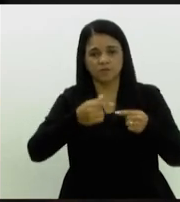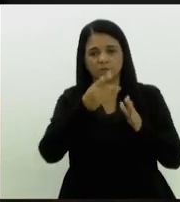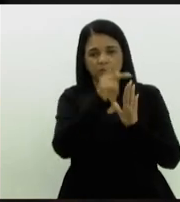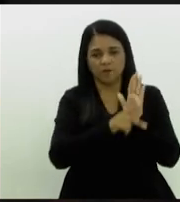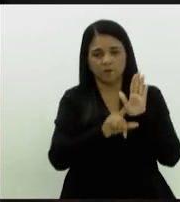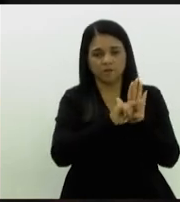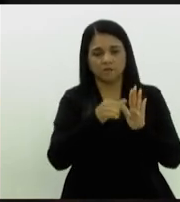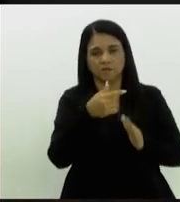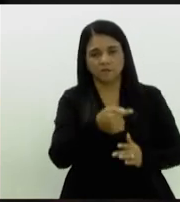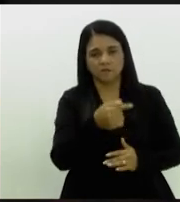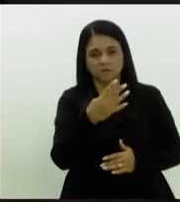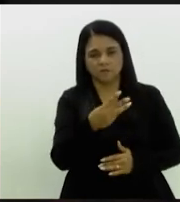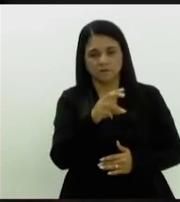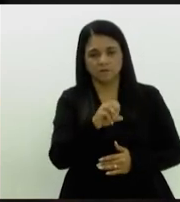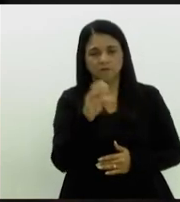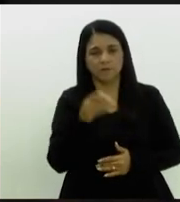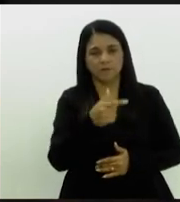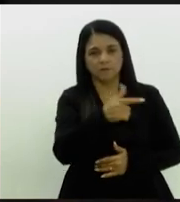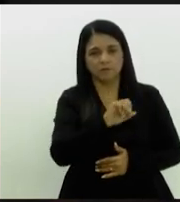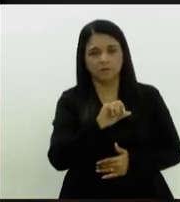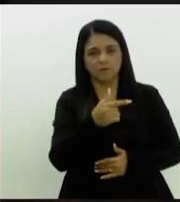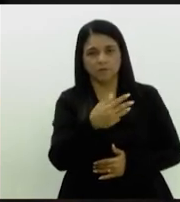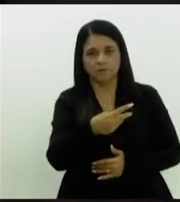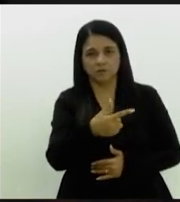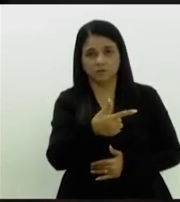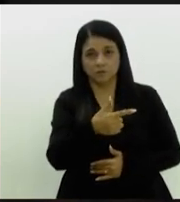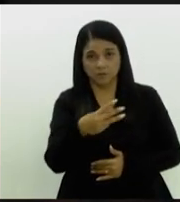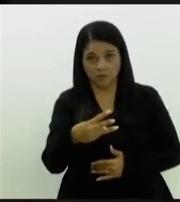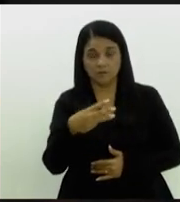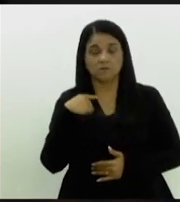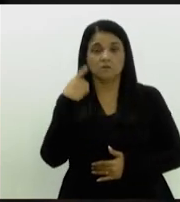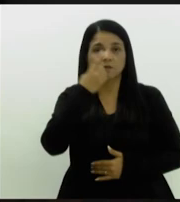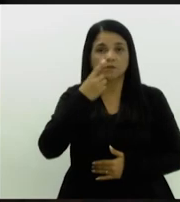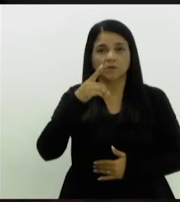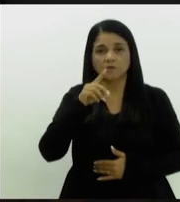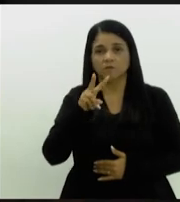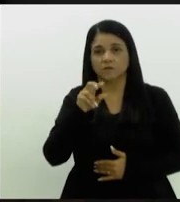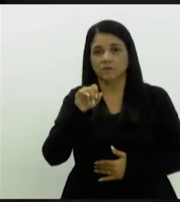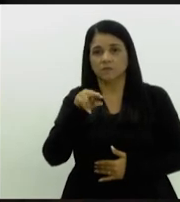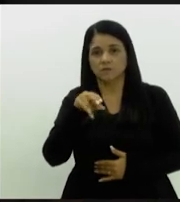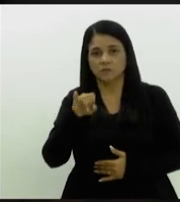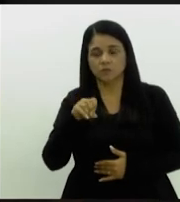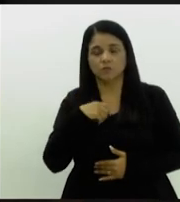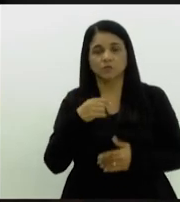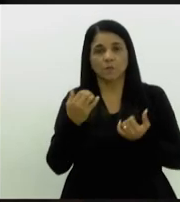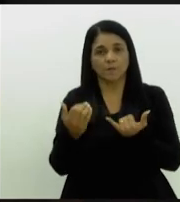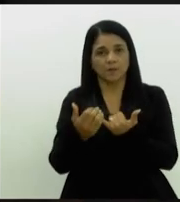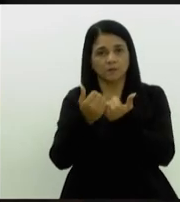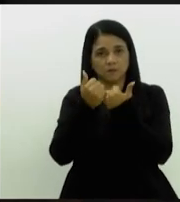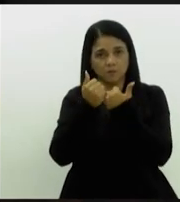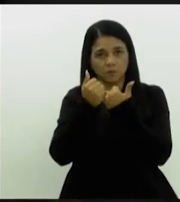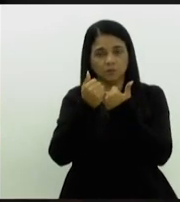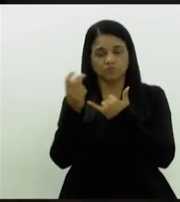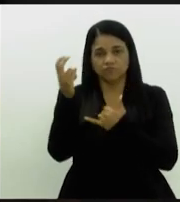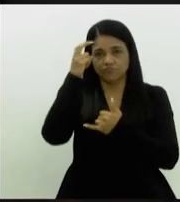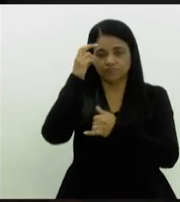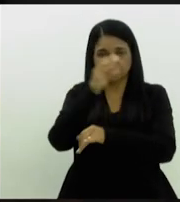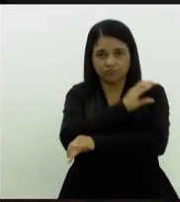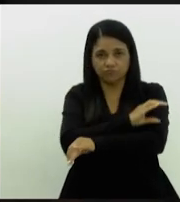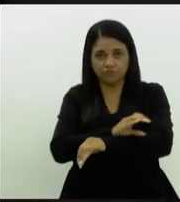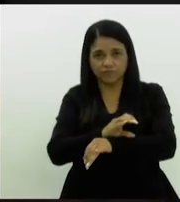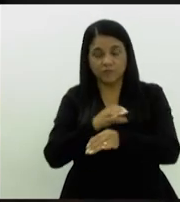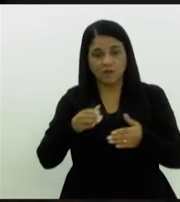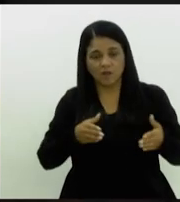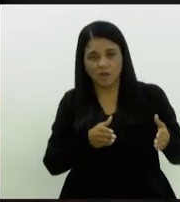de 23, de autoria do deputado Vinícius Cozzolino, que declara patrimônio imaterial cultural a Rota Turística